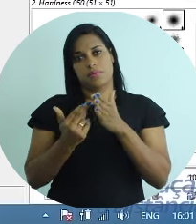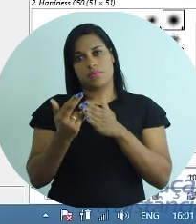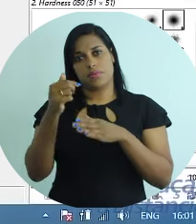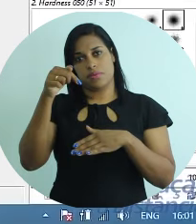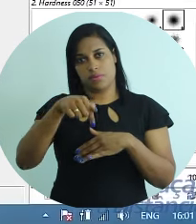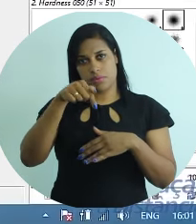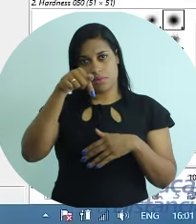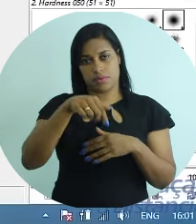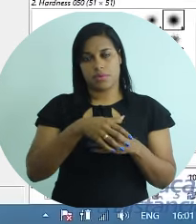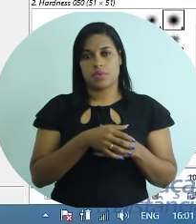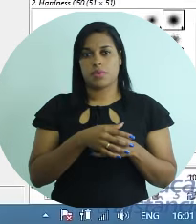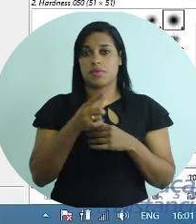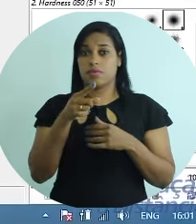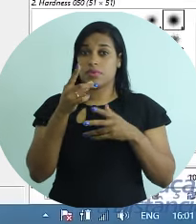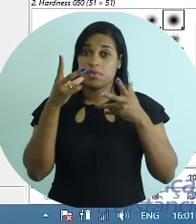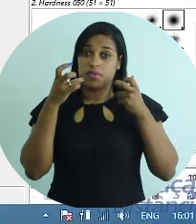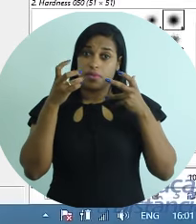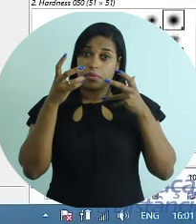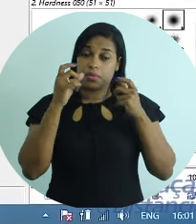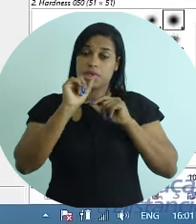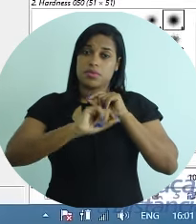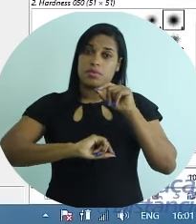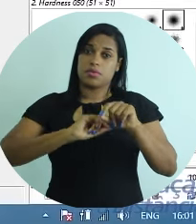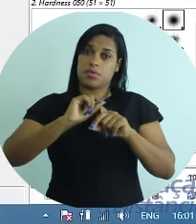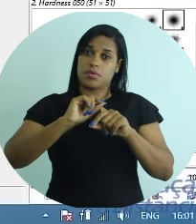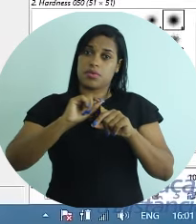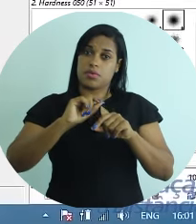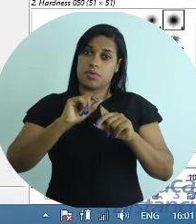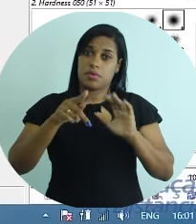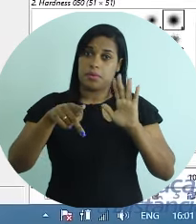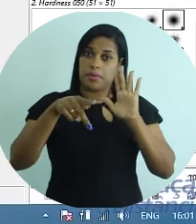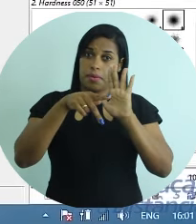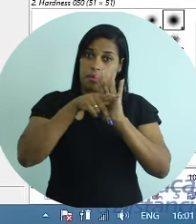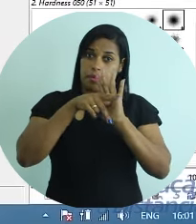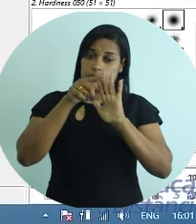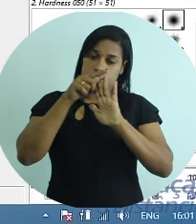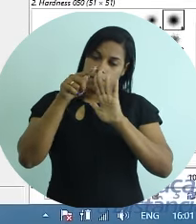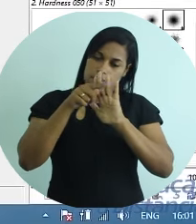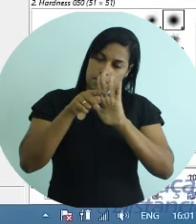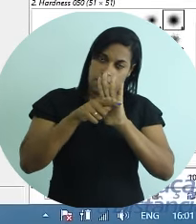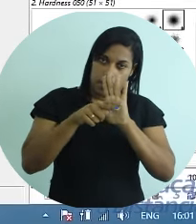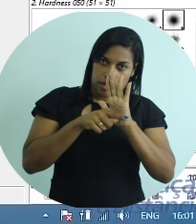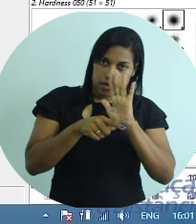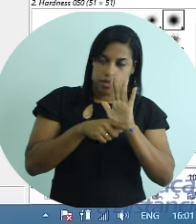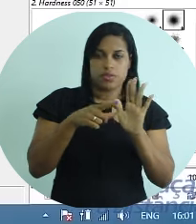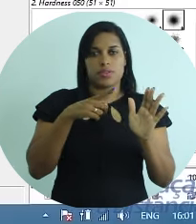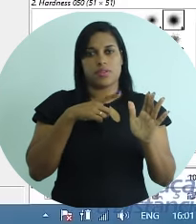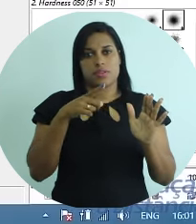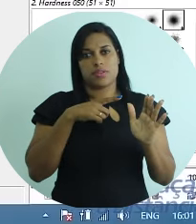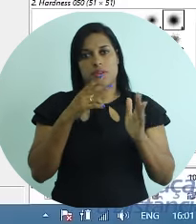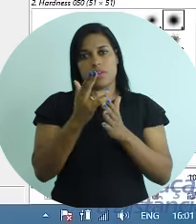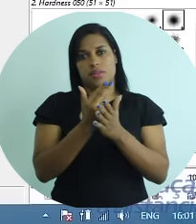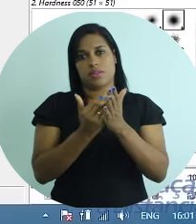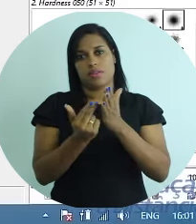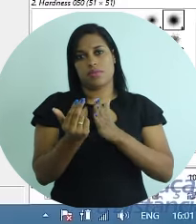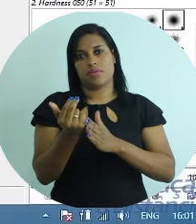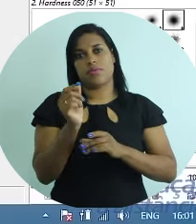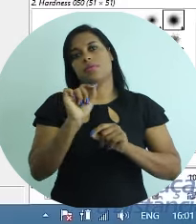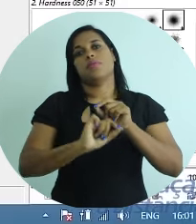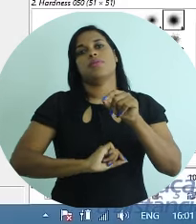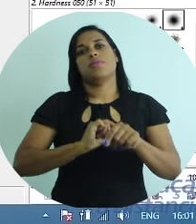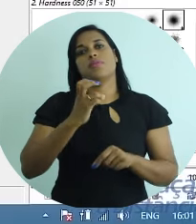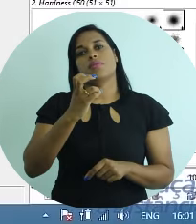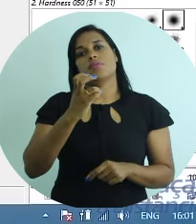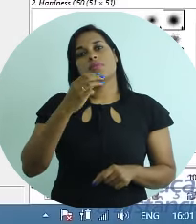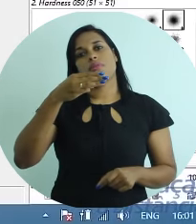aqui. Como você vai perceber aqui, pelo menos pela própria lista de características dessa imagem, é uma imagem com